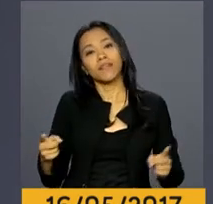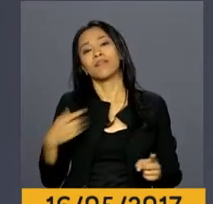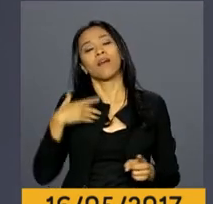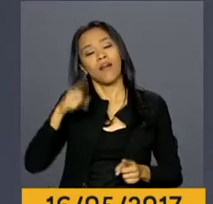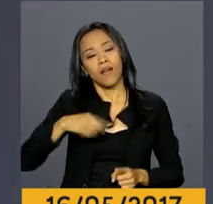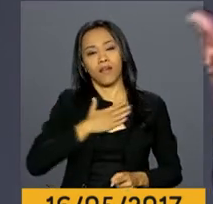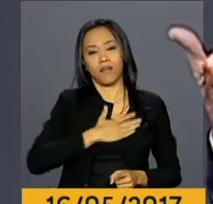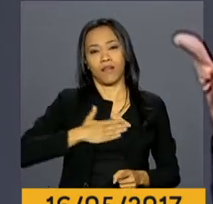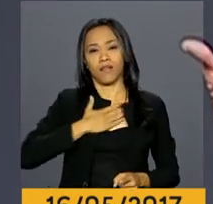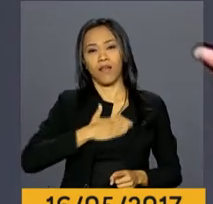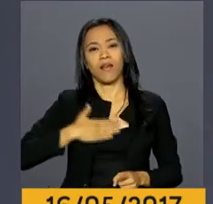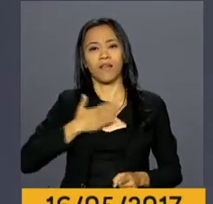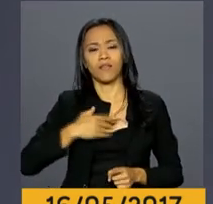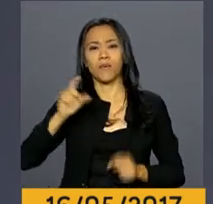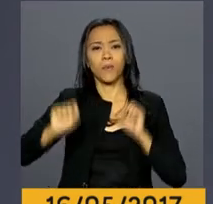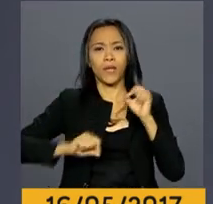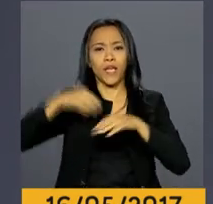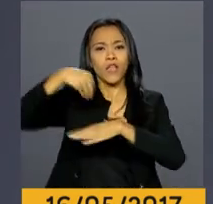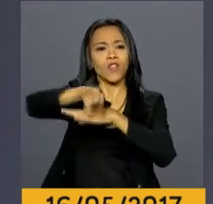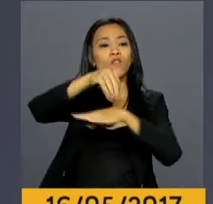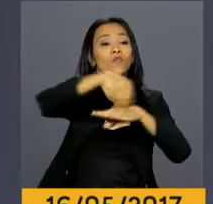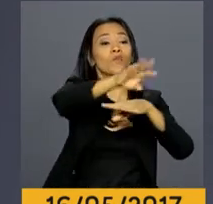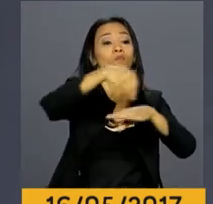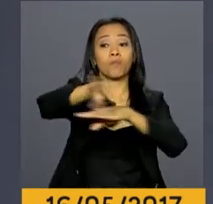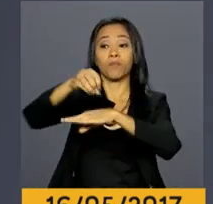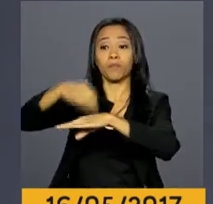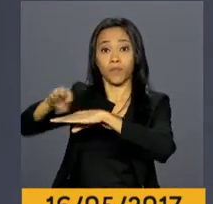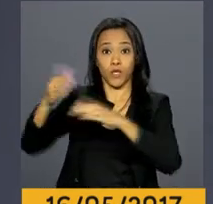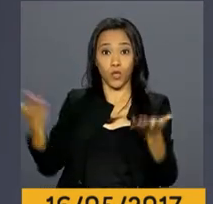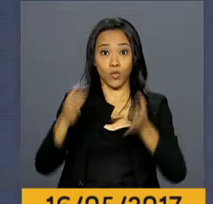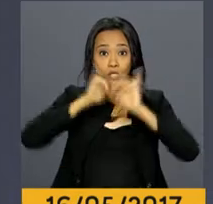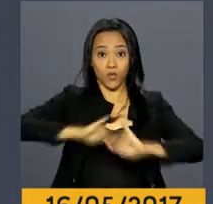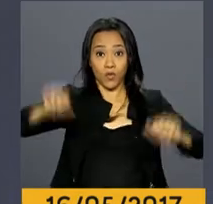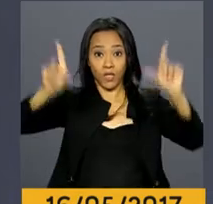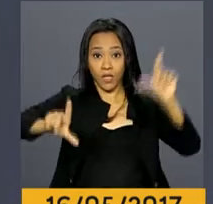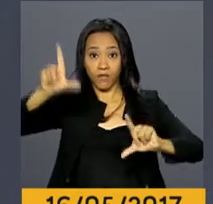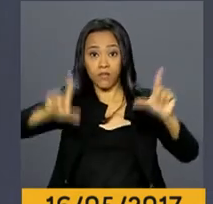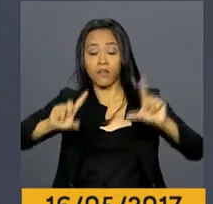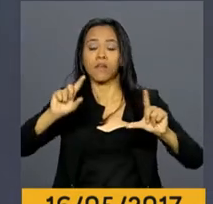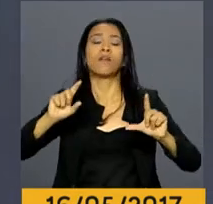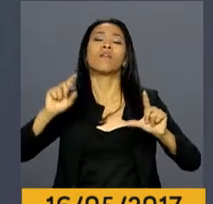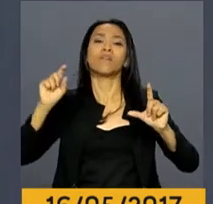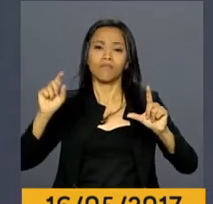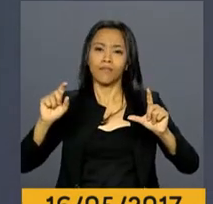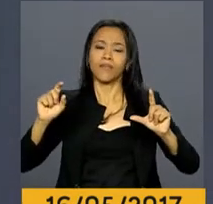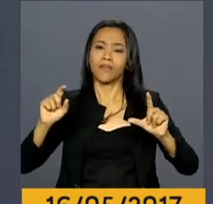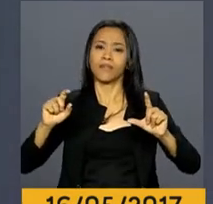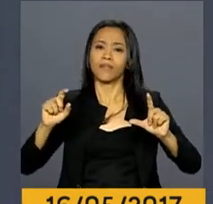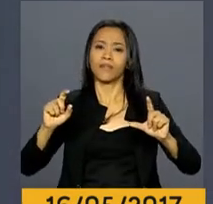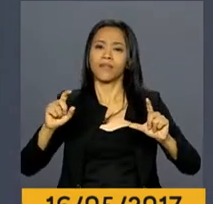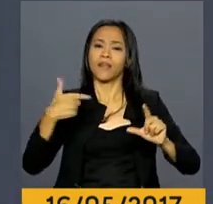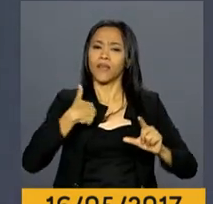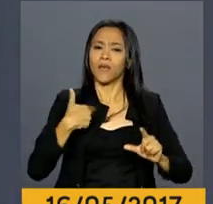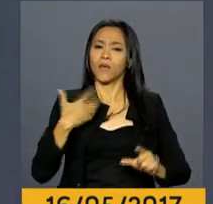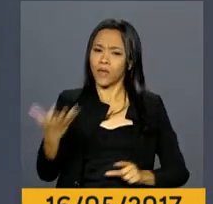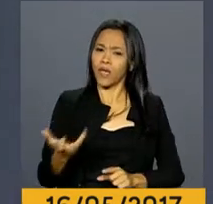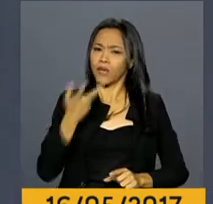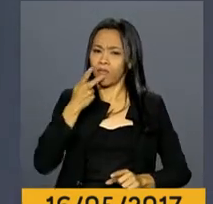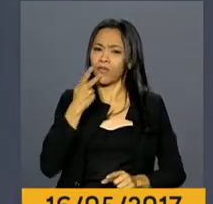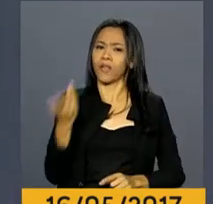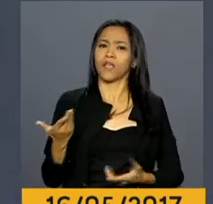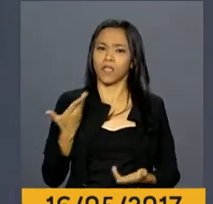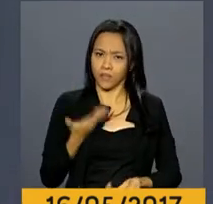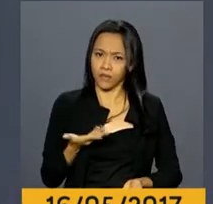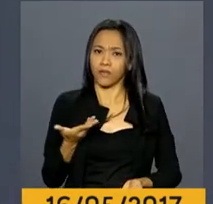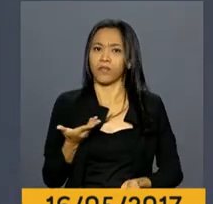aqui com as notícias que tomam conta do noticiário nacional, revelando, convenhamos, eu quero ressaltar esse aspecto,